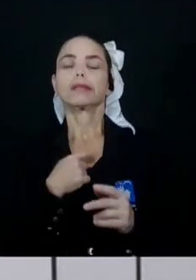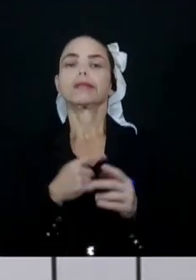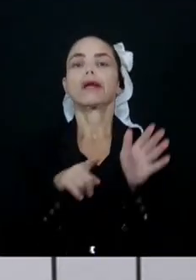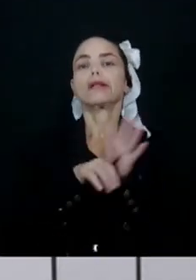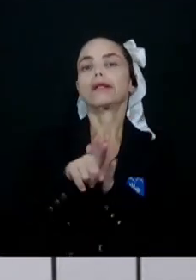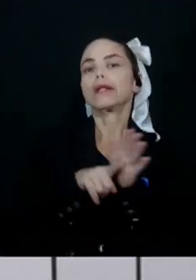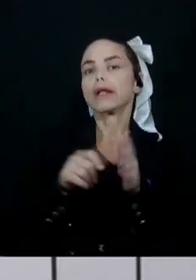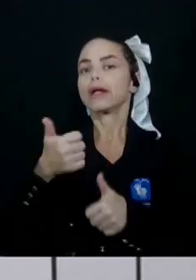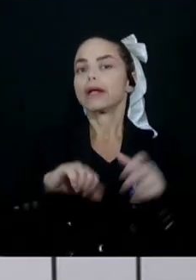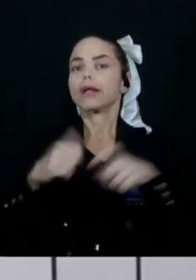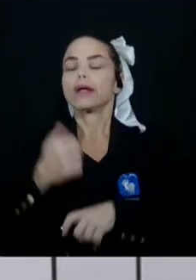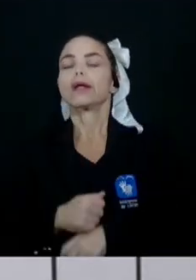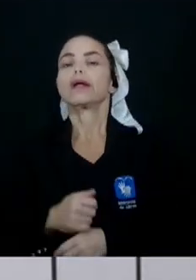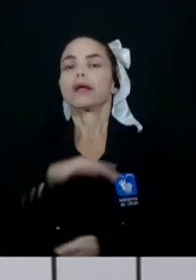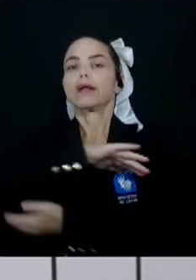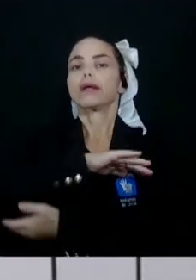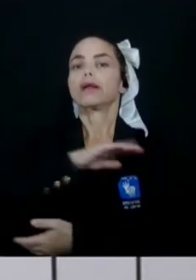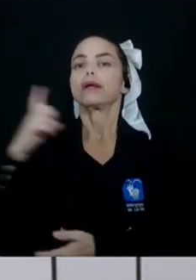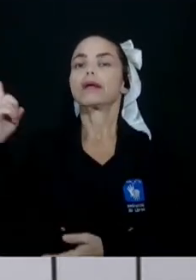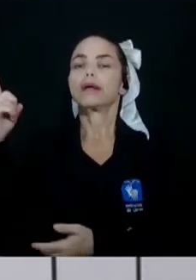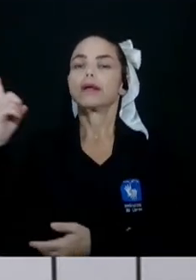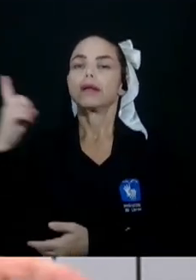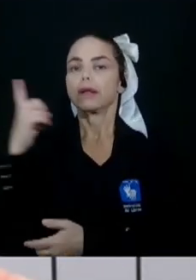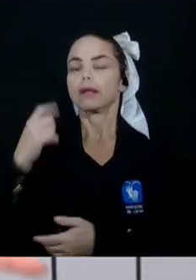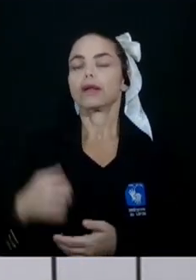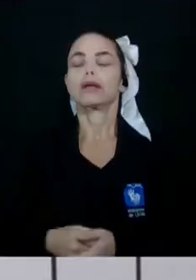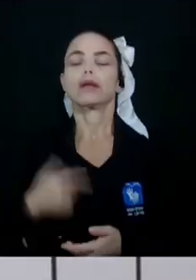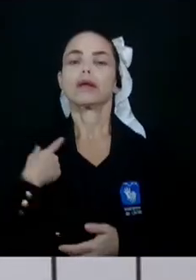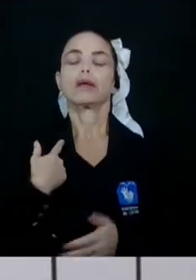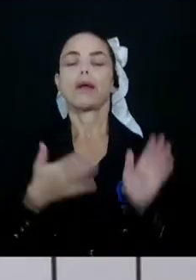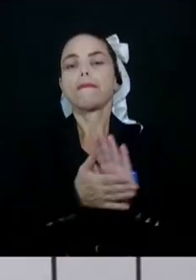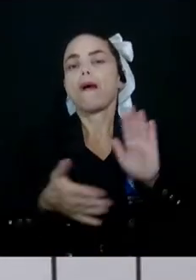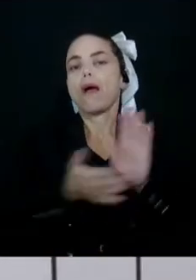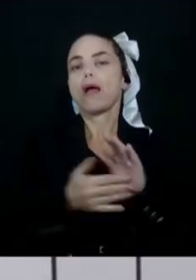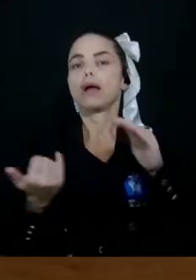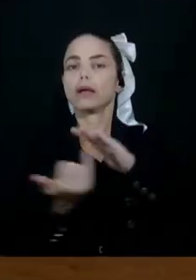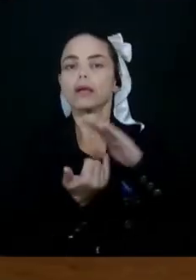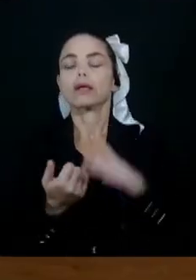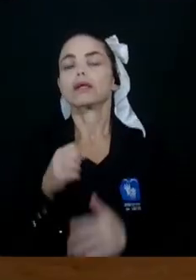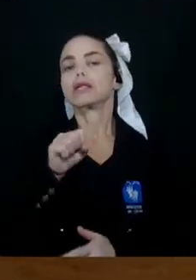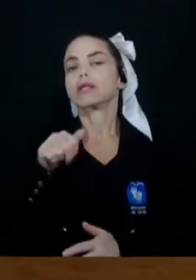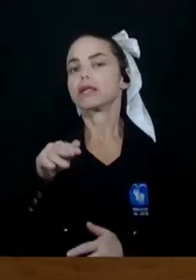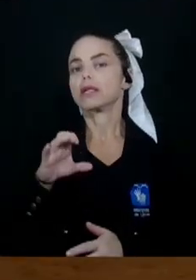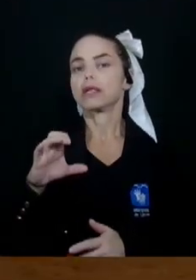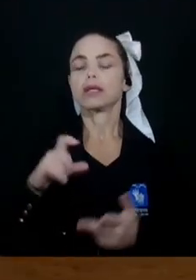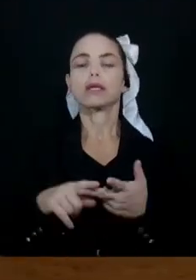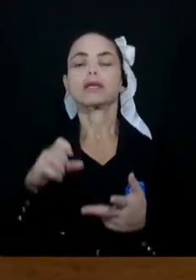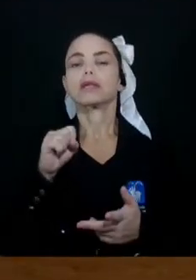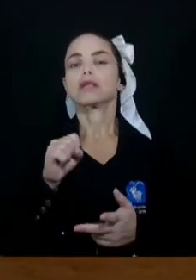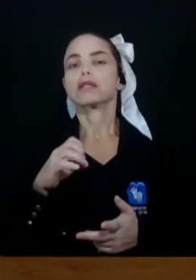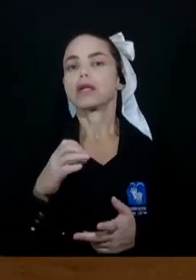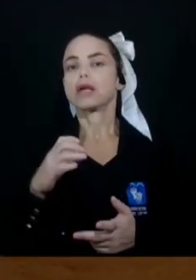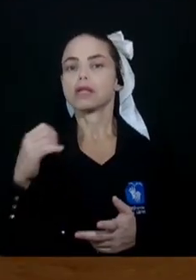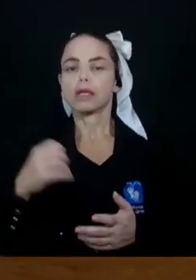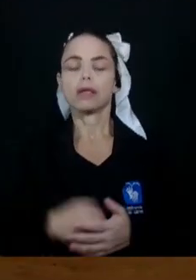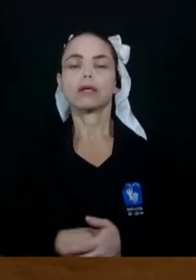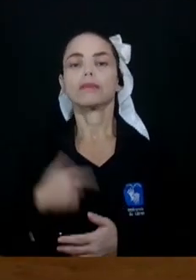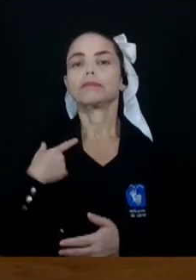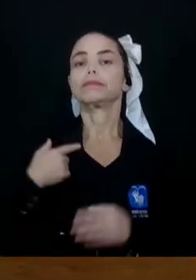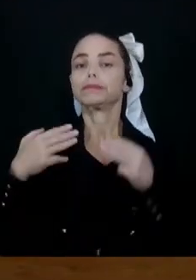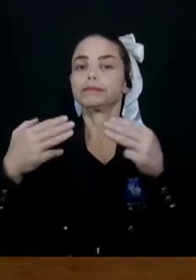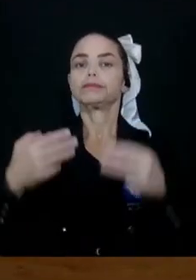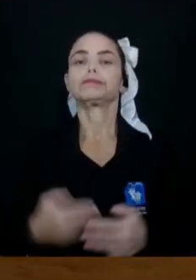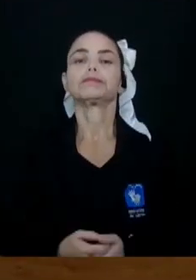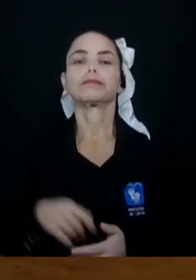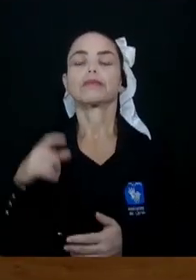proposta deve impactar instituições como o SENAC e o SESC. A moção do vereador Luiz Rossini, presidente da Câmara